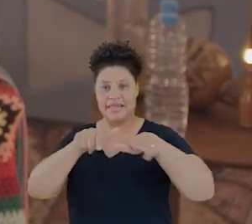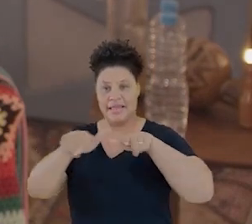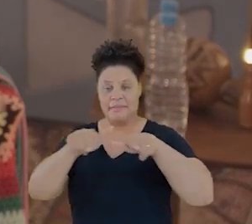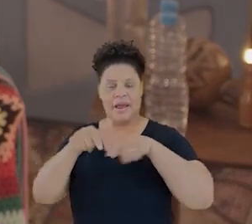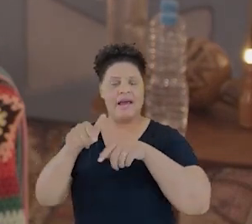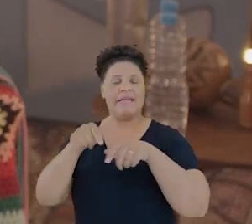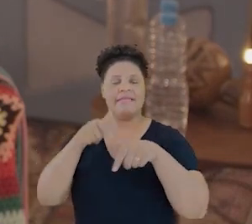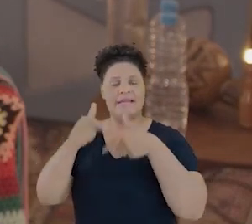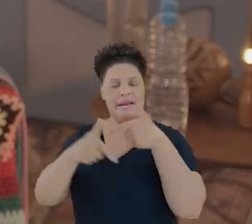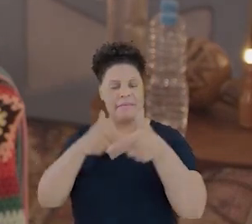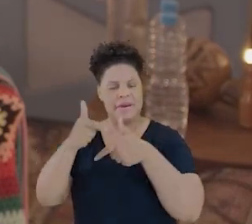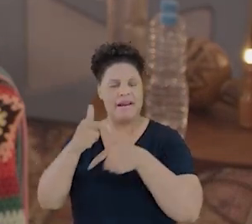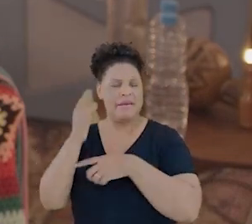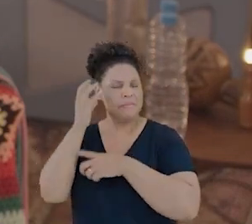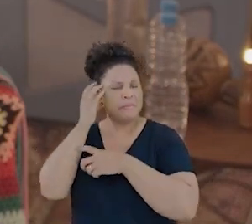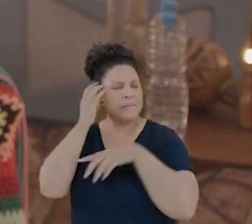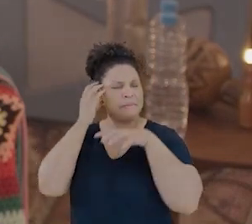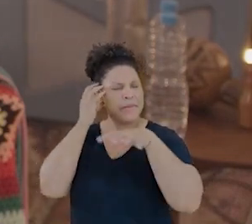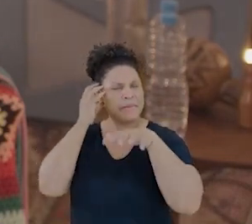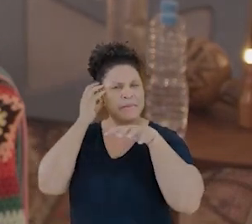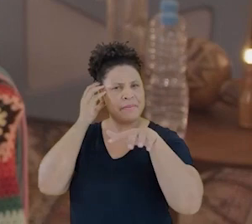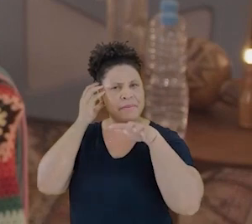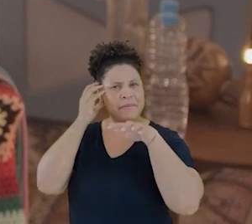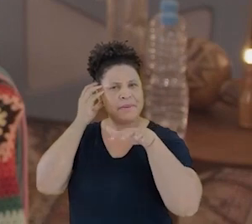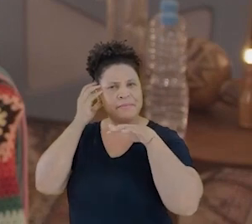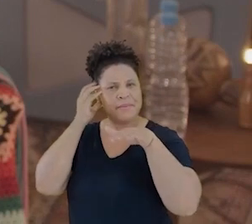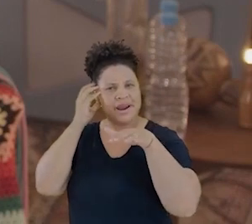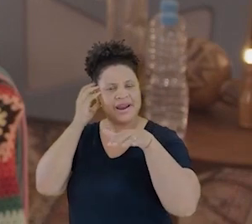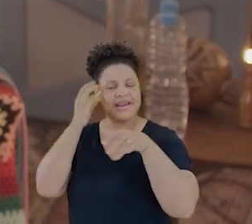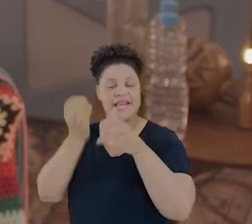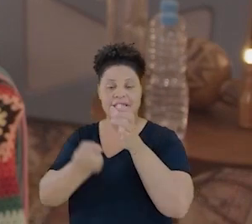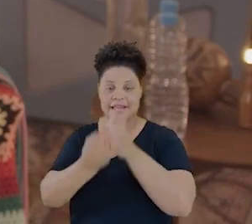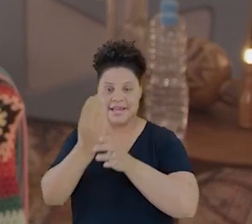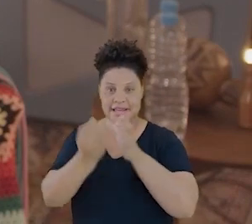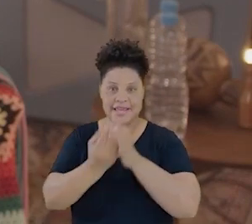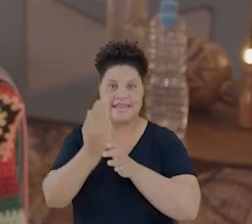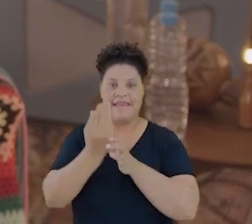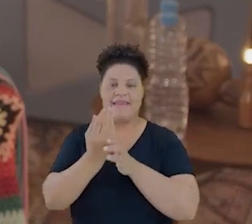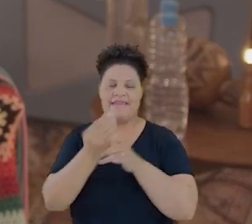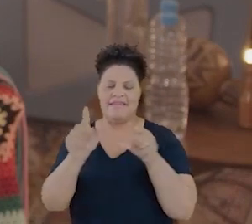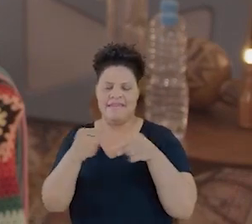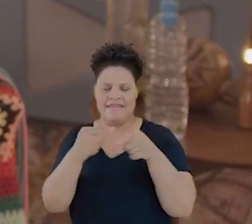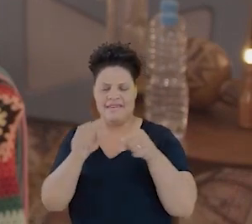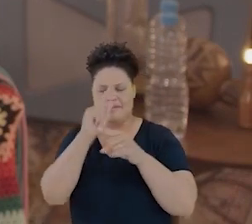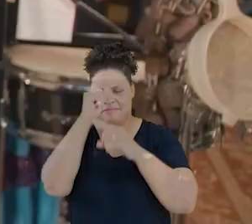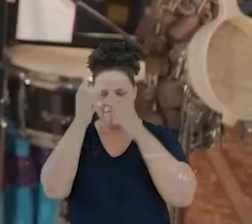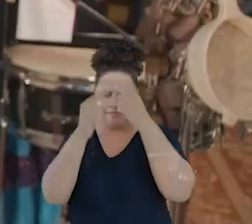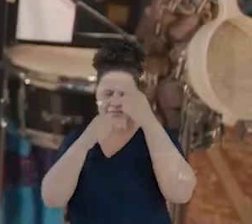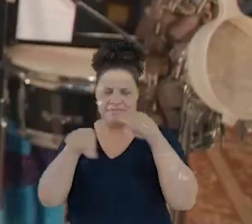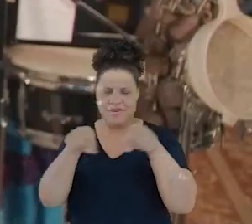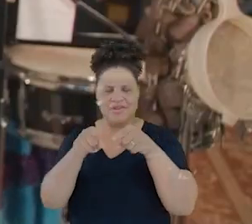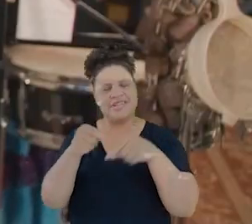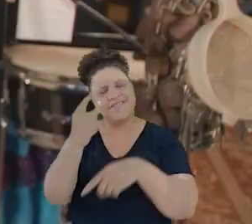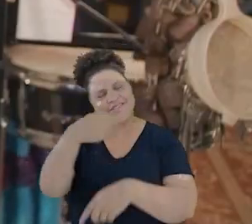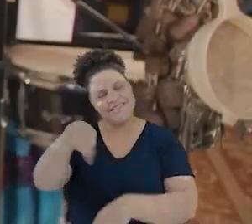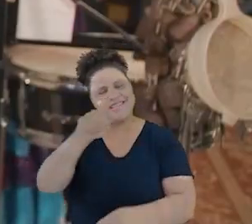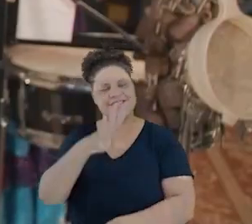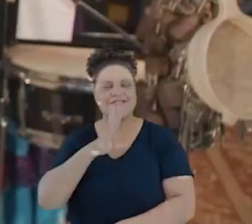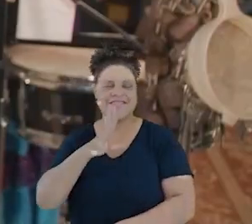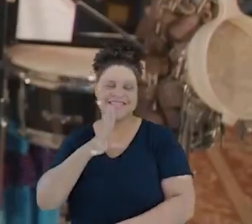e passei a cantar também, a tirar essa Luana Flores compositora que vocês estão conhecendo agora no Nordeste Futurista.